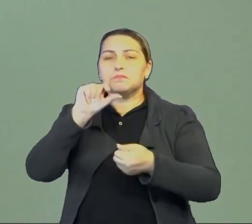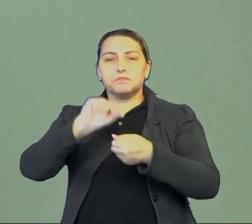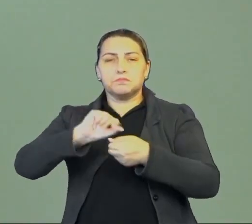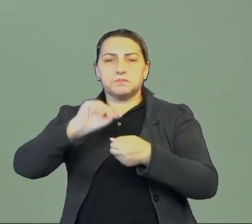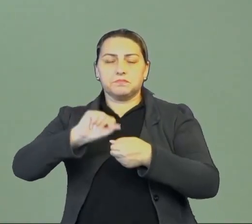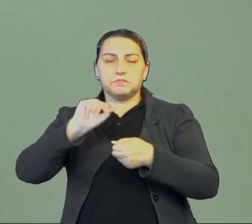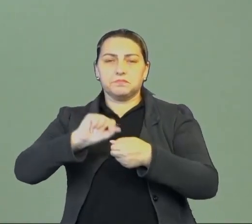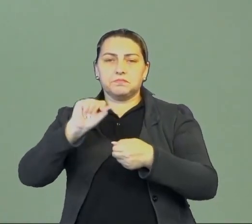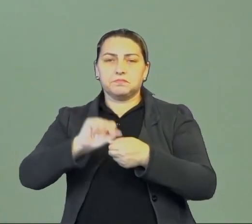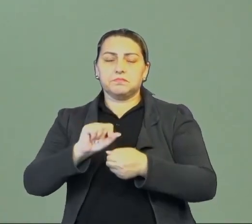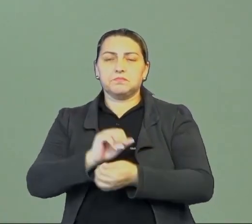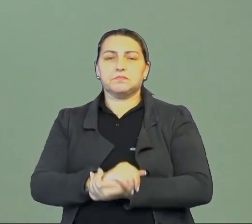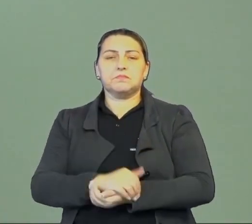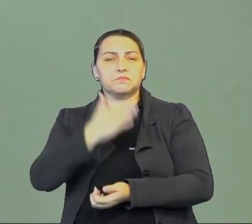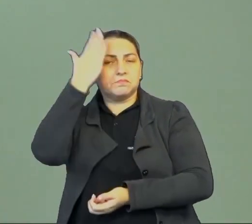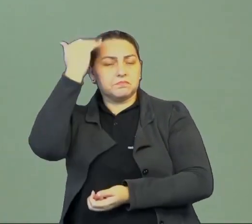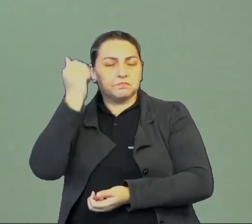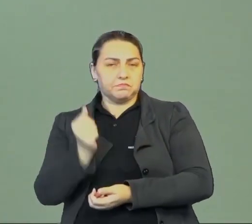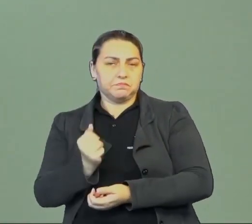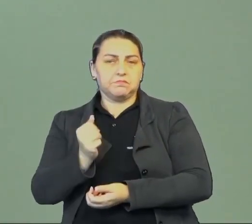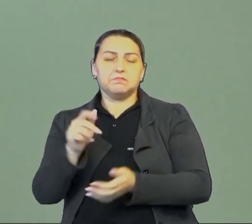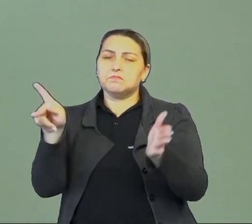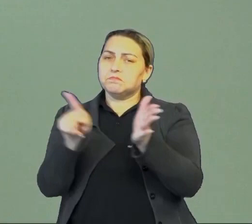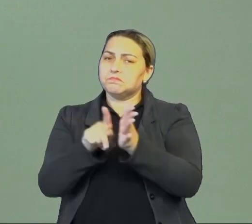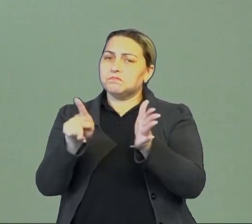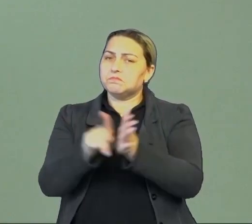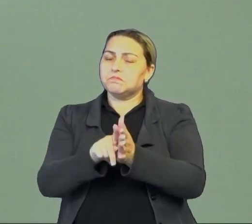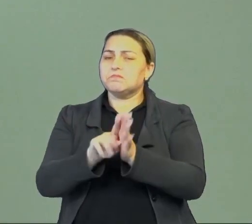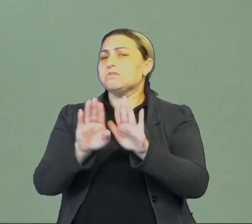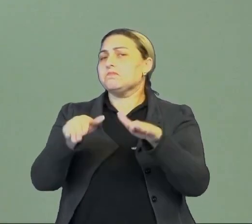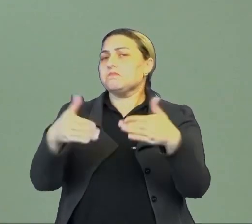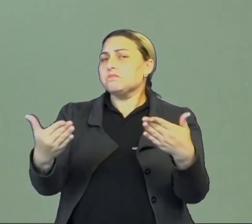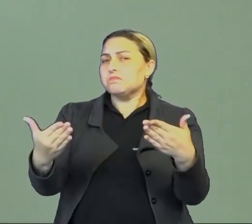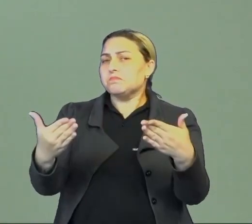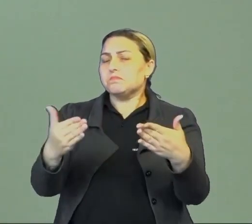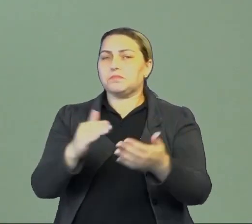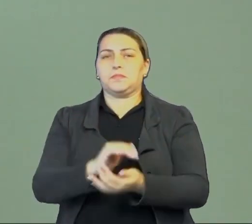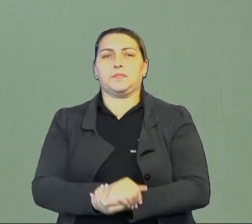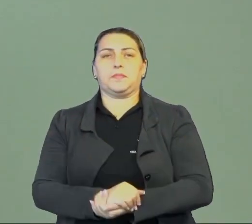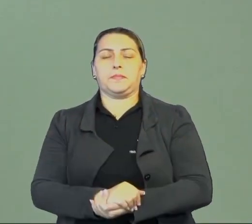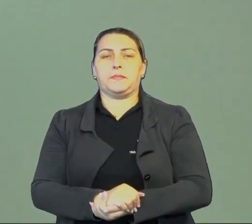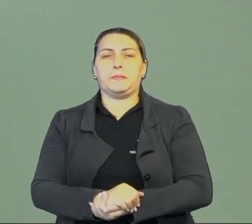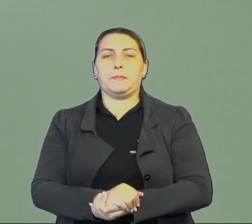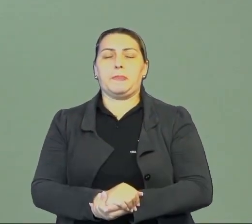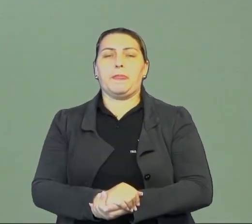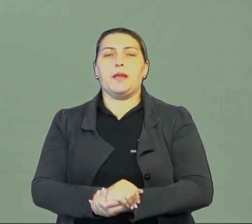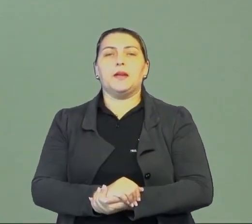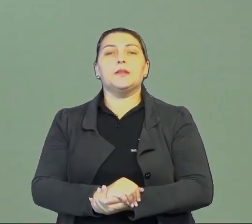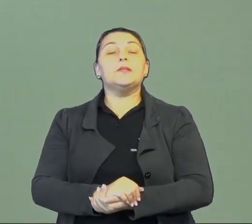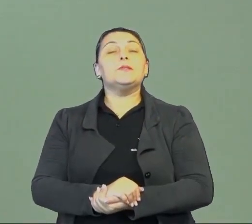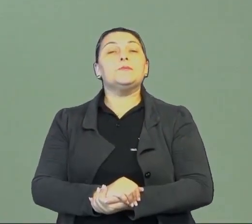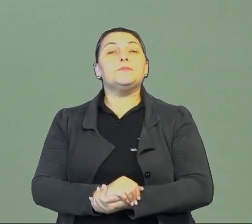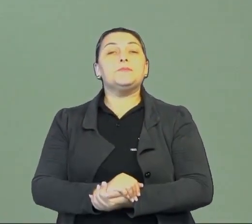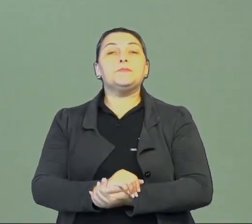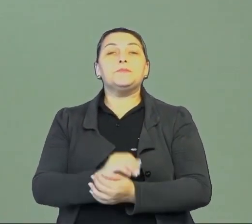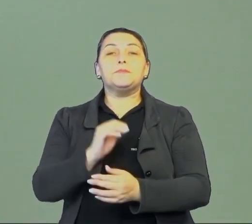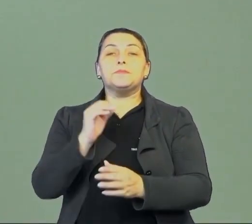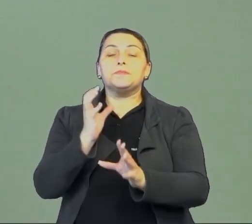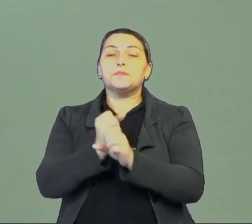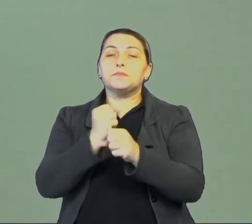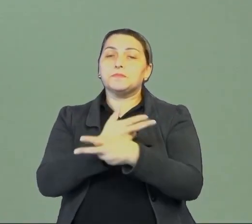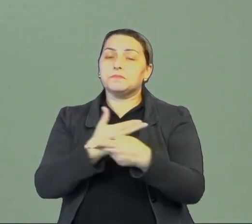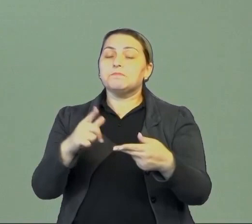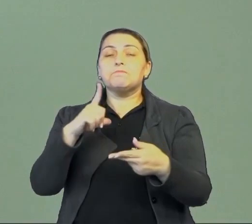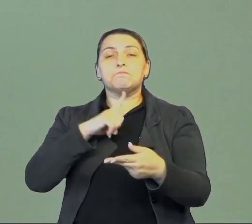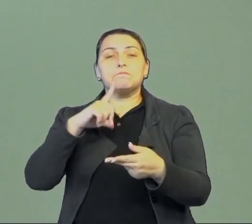faço para saber sobre essa propriedade professora que propriedade é essa gente em todas as operações sempre vai